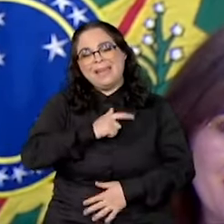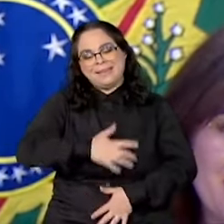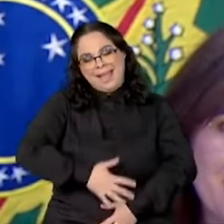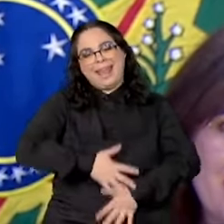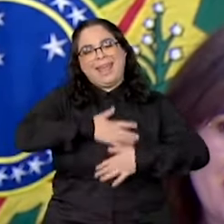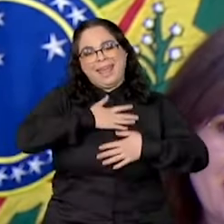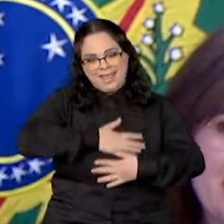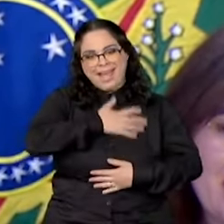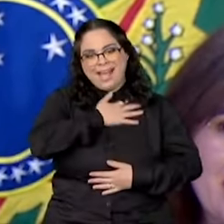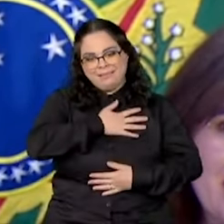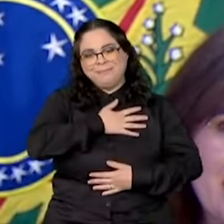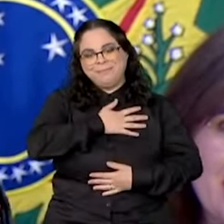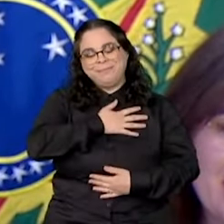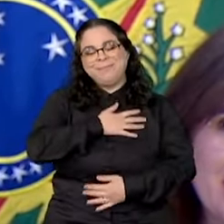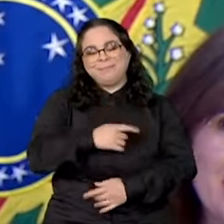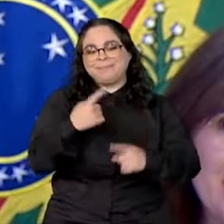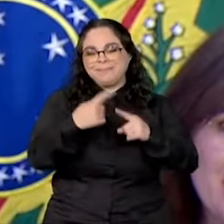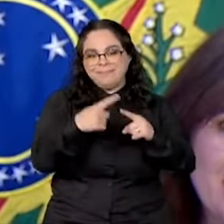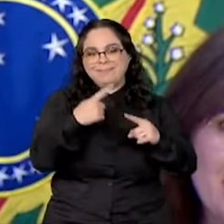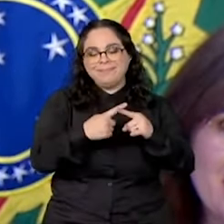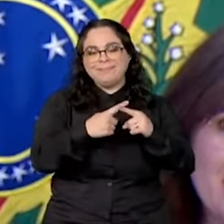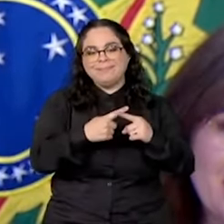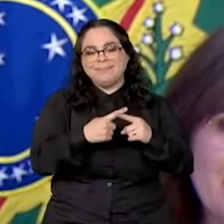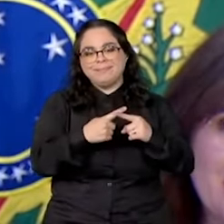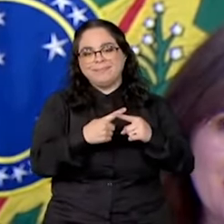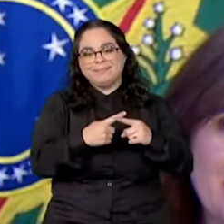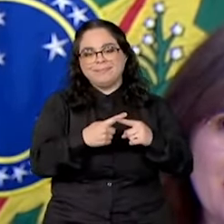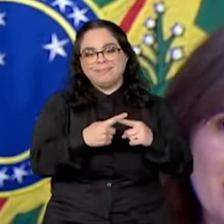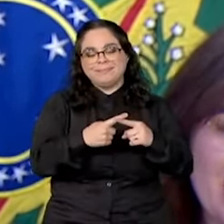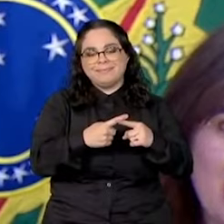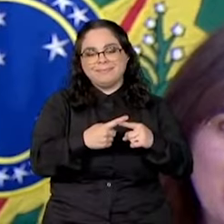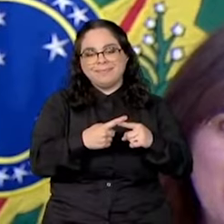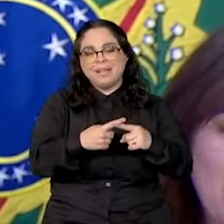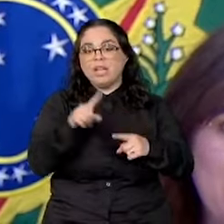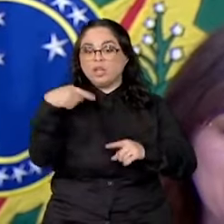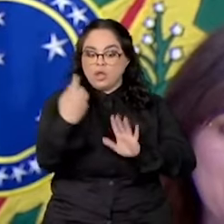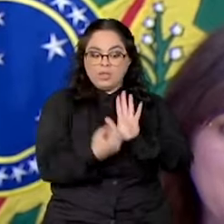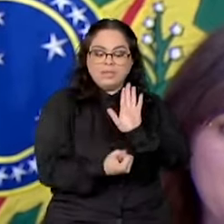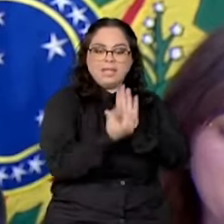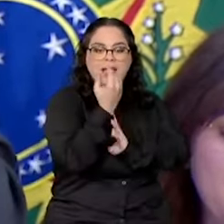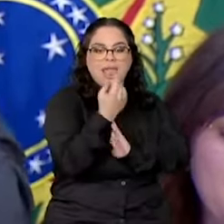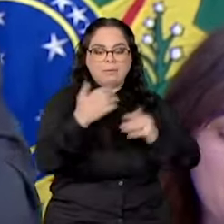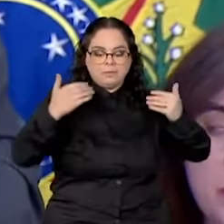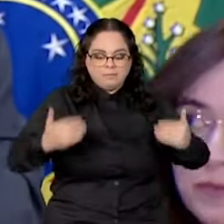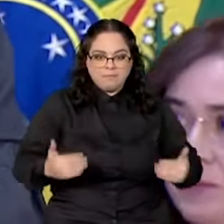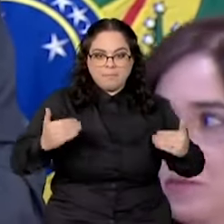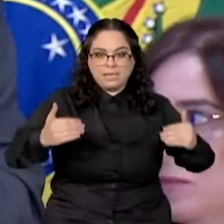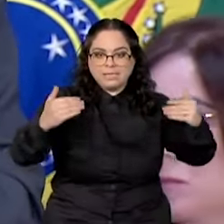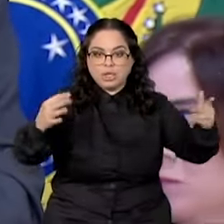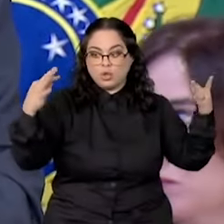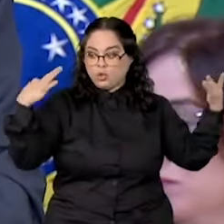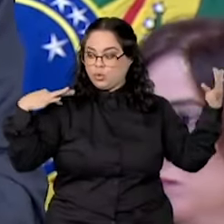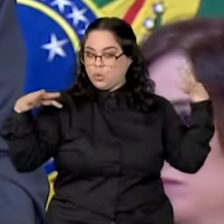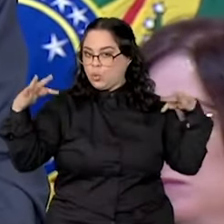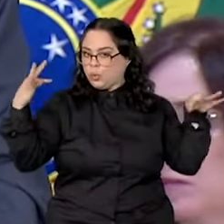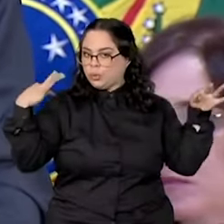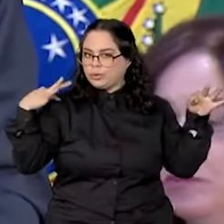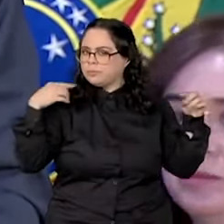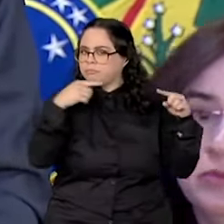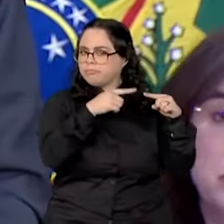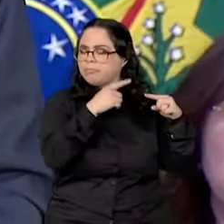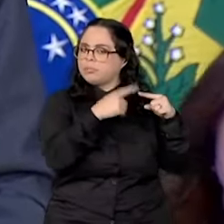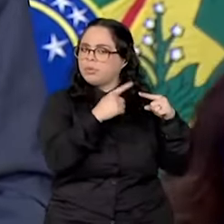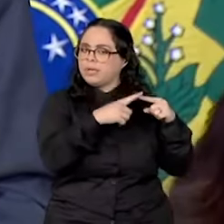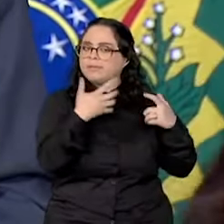alegria, porque quando nós criamos o Ministério do Turismo, era porque nós